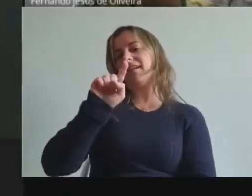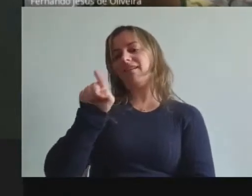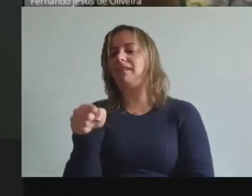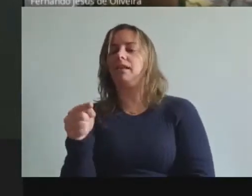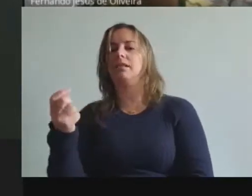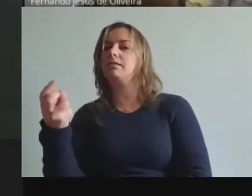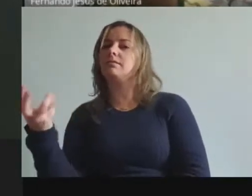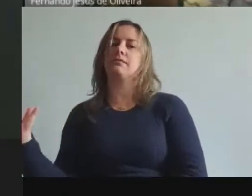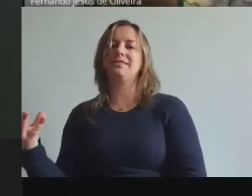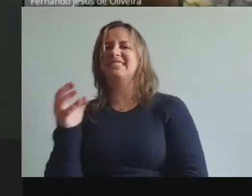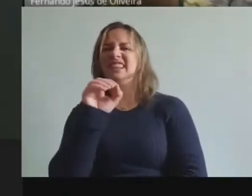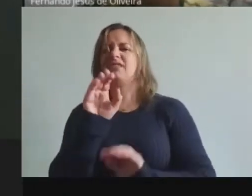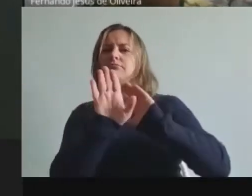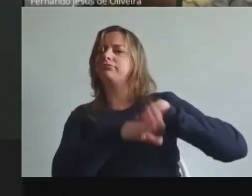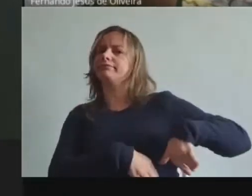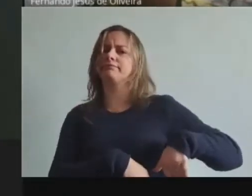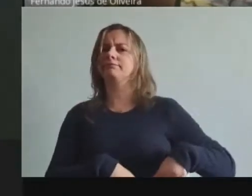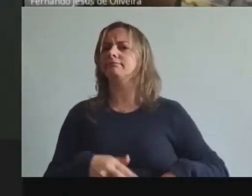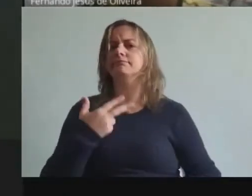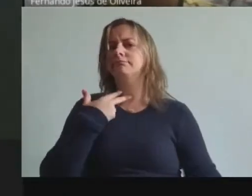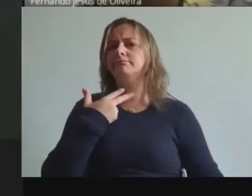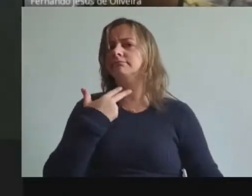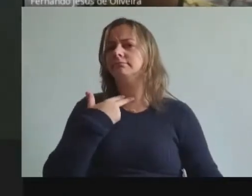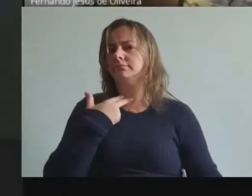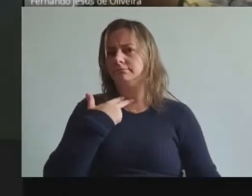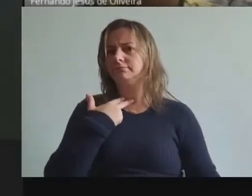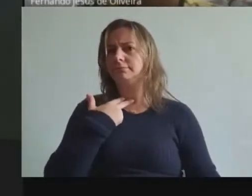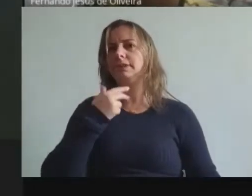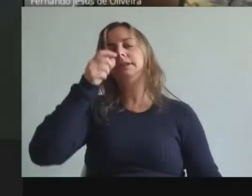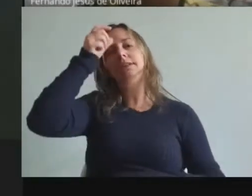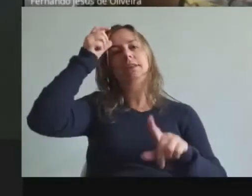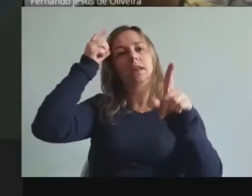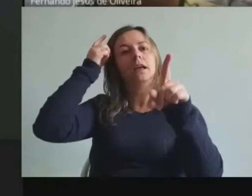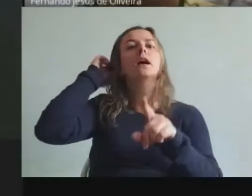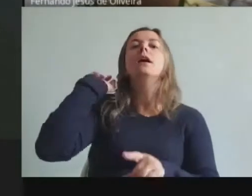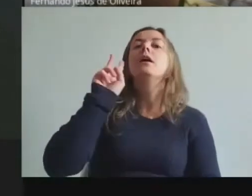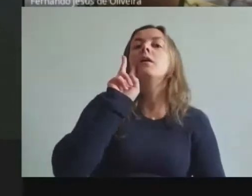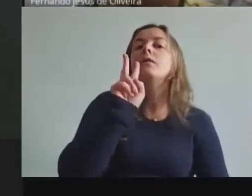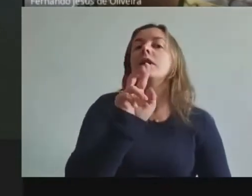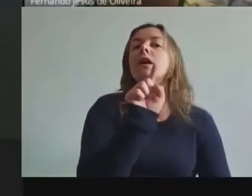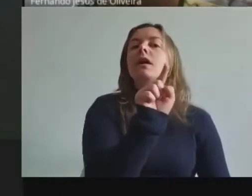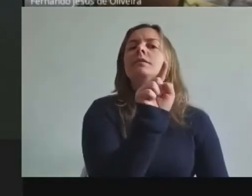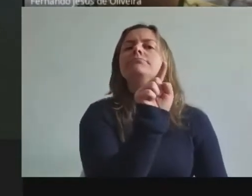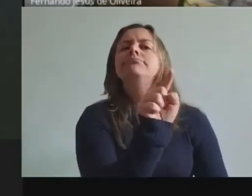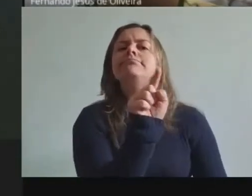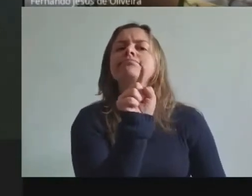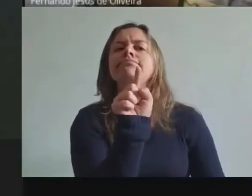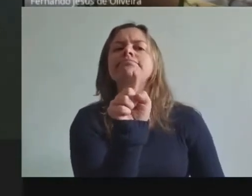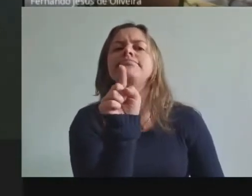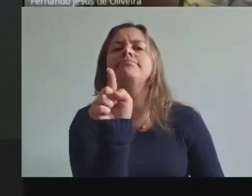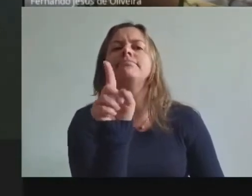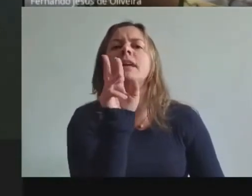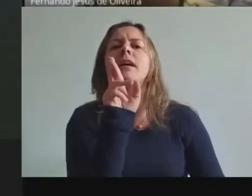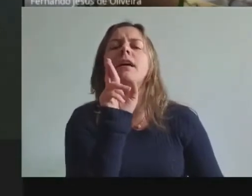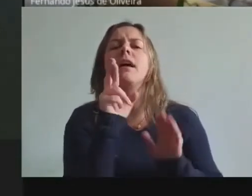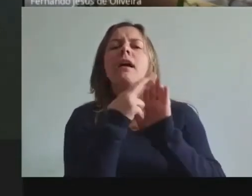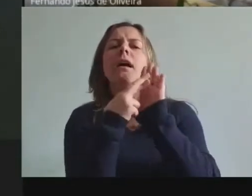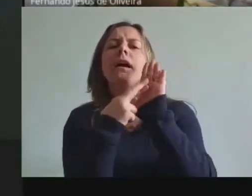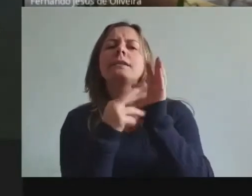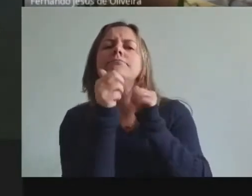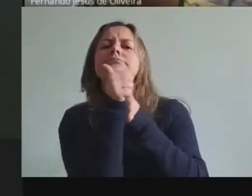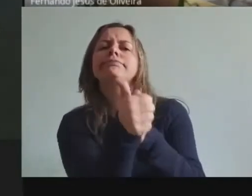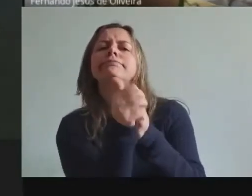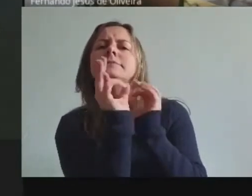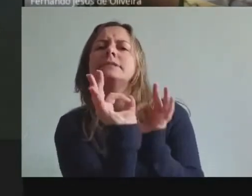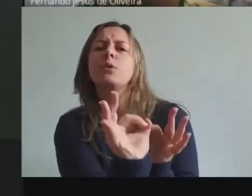vale nada, né? Cá entre nós. As três formas que eu apresentei aqui, né? Qual que obedece essa regra? A